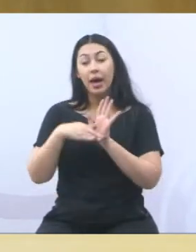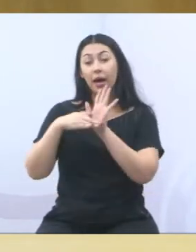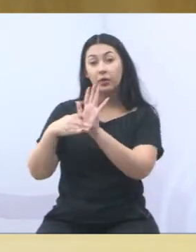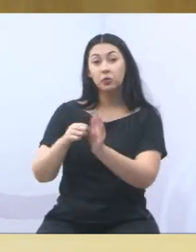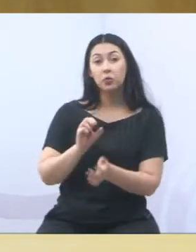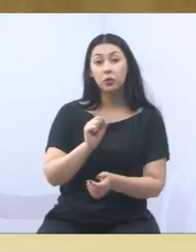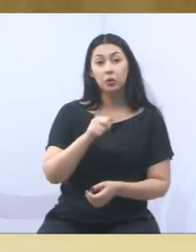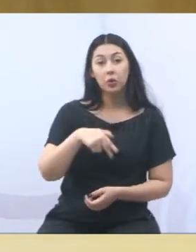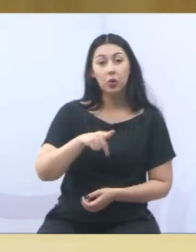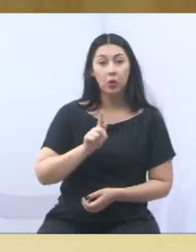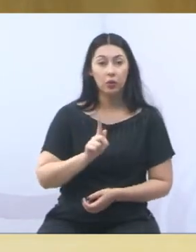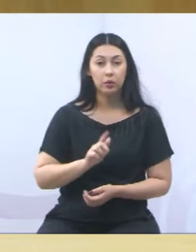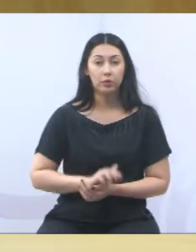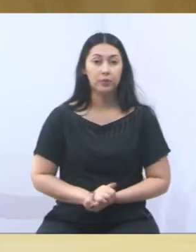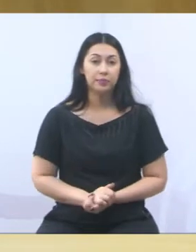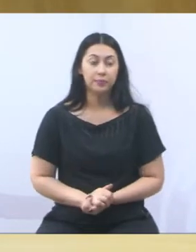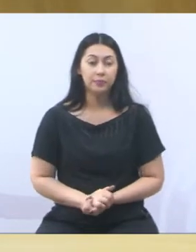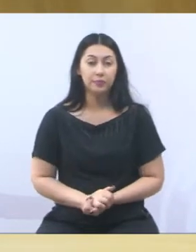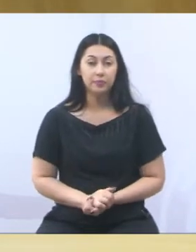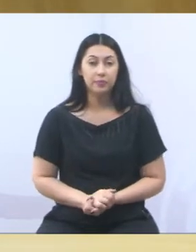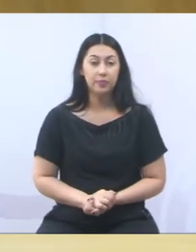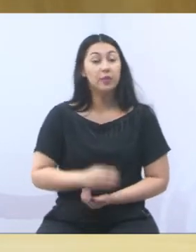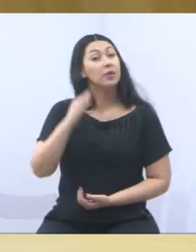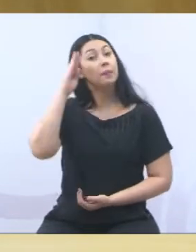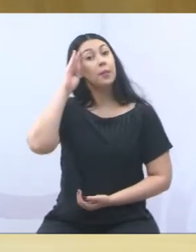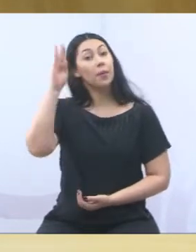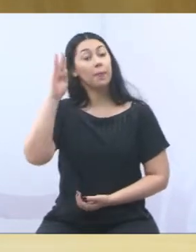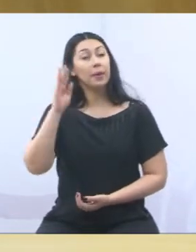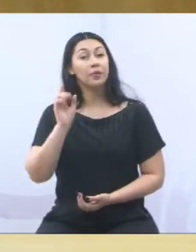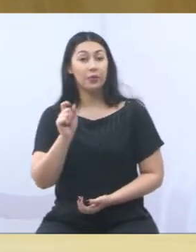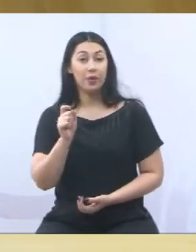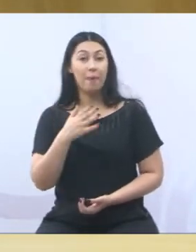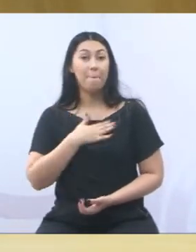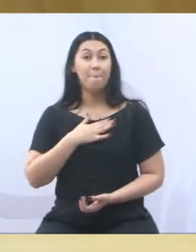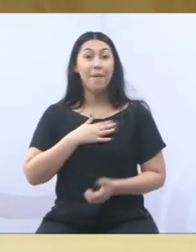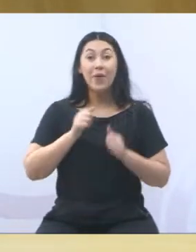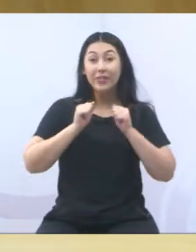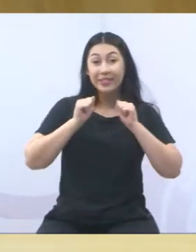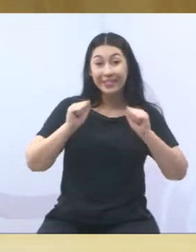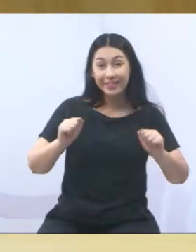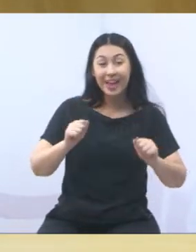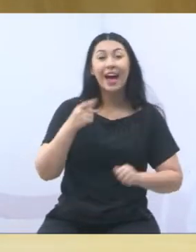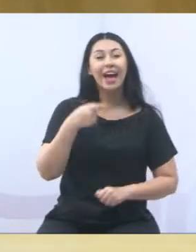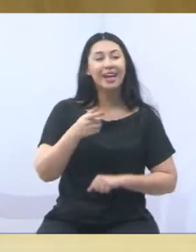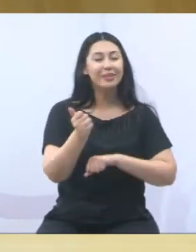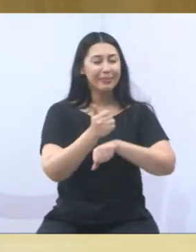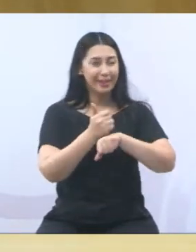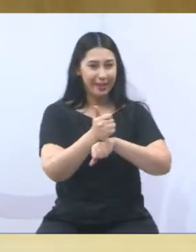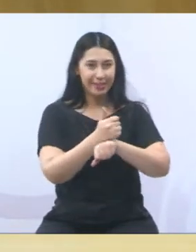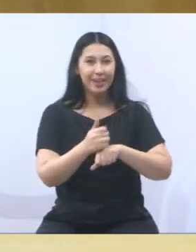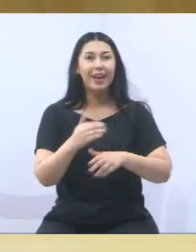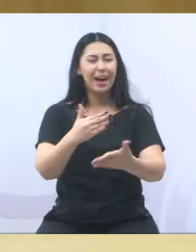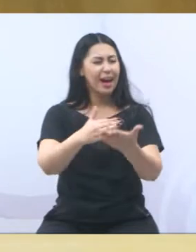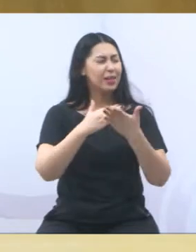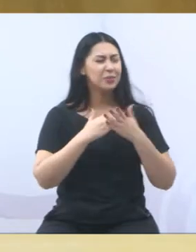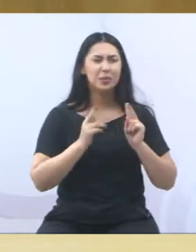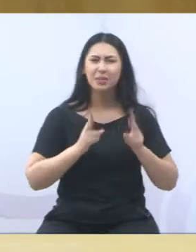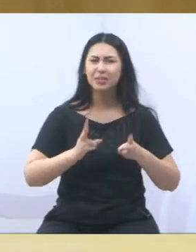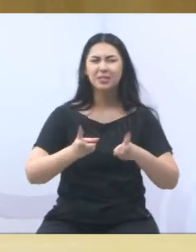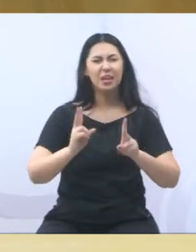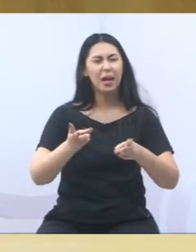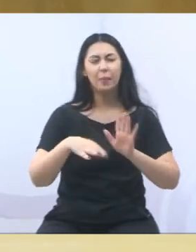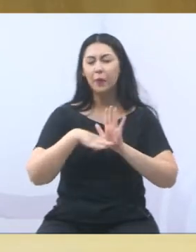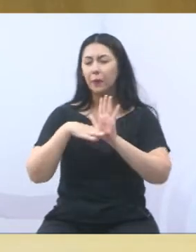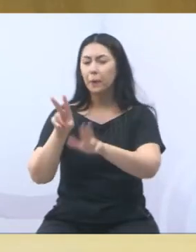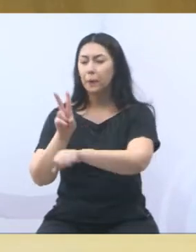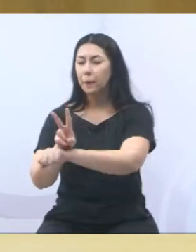de Jacareí. E principalmente também ao meu assessor, né, que é veterinário e nos ajuda muito em questão das causas animais